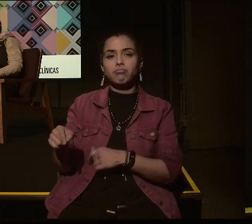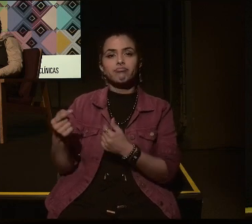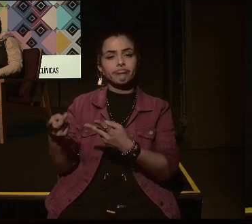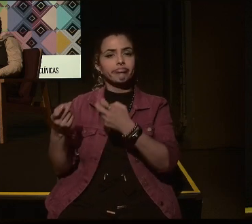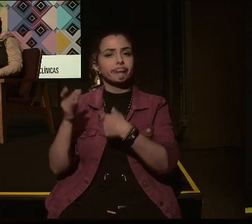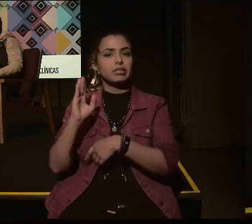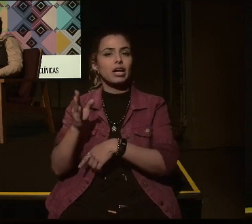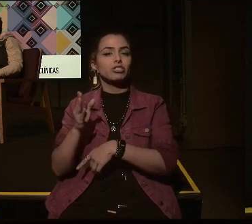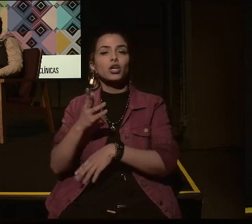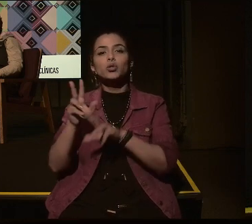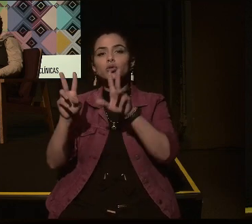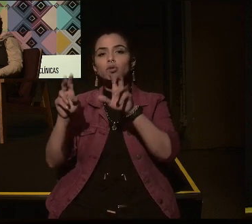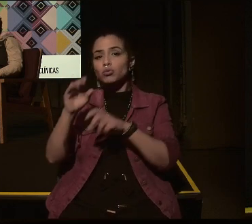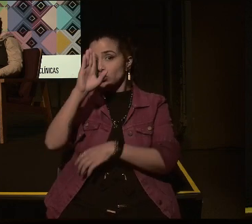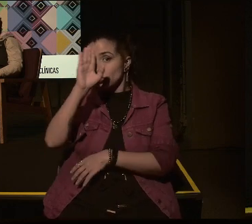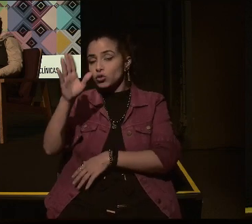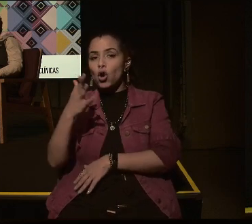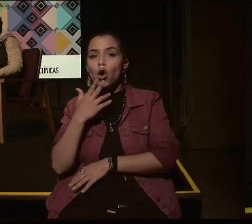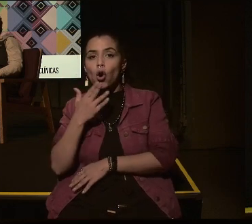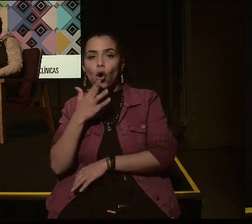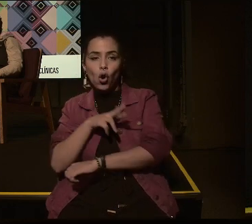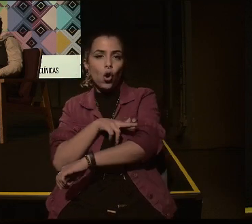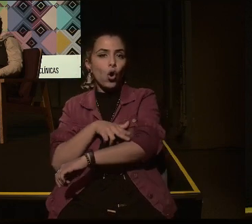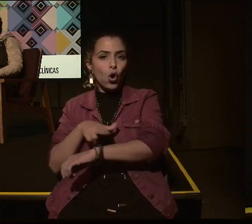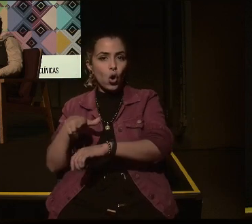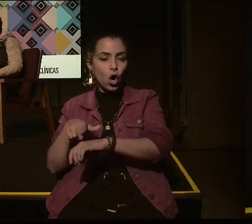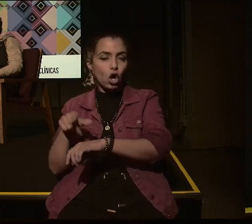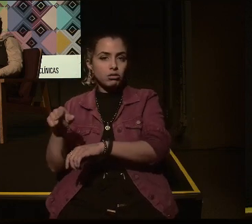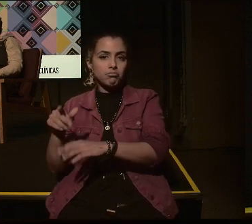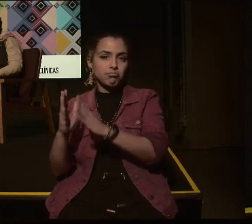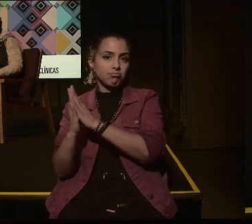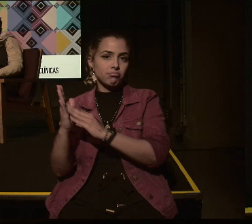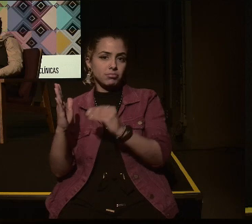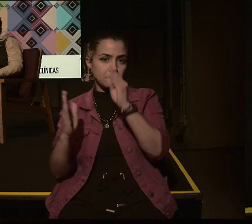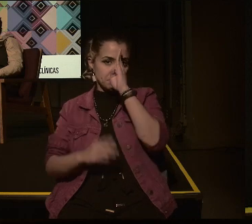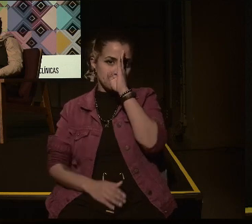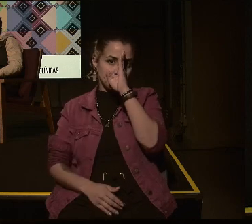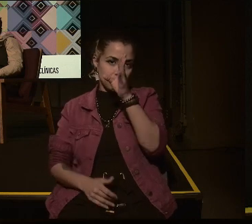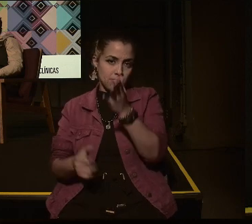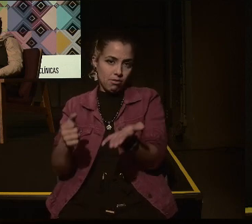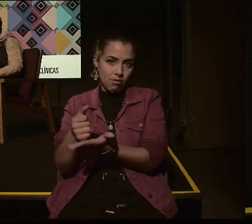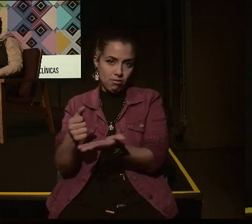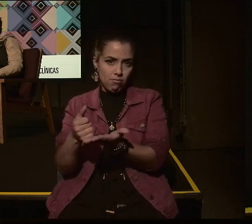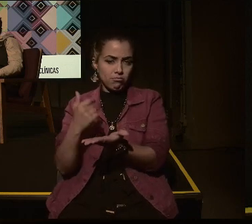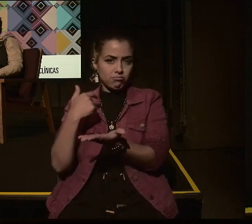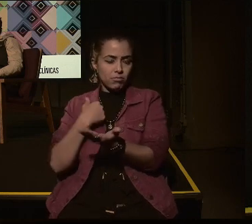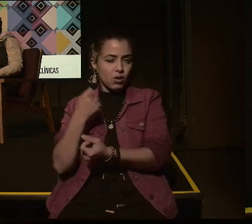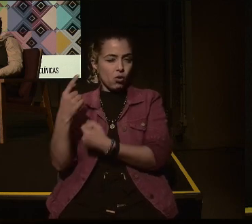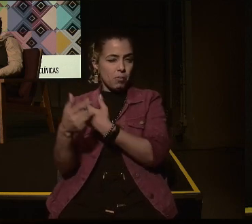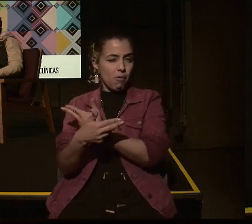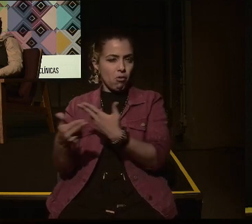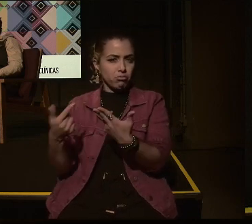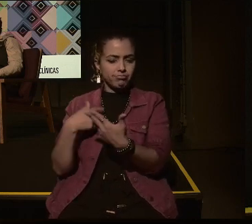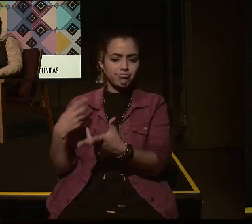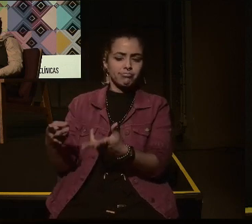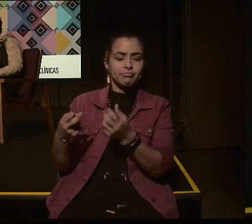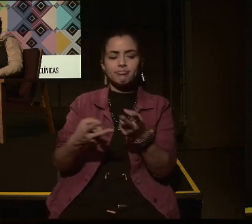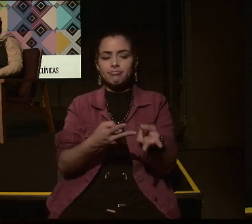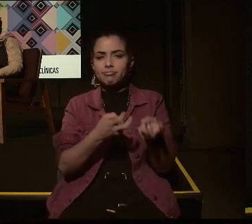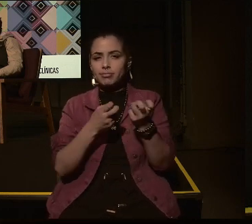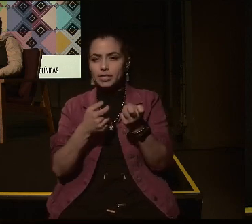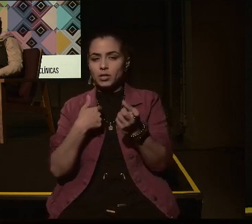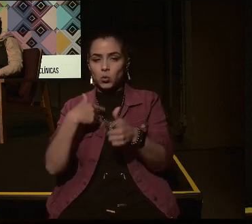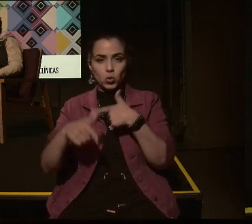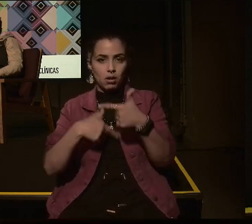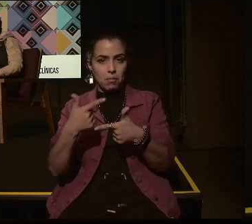E de tomar ele como analítico. E aí uma das coisas que eu tenho observado na UBS que eu estou atuando como